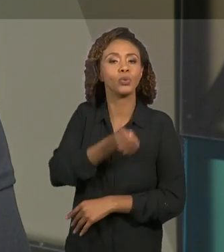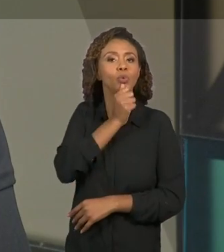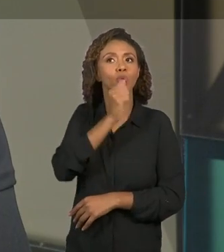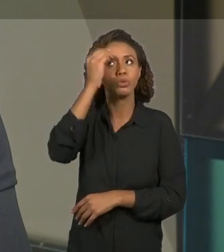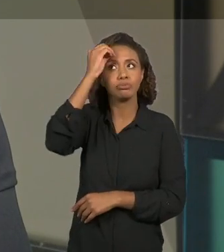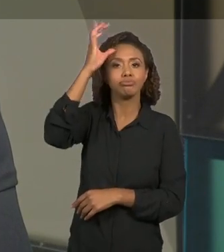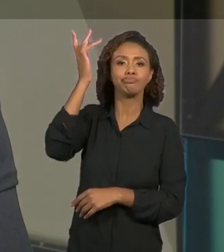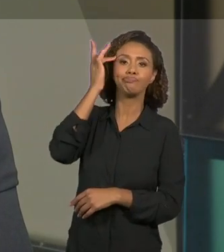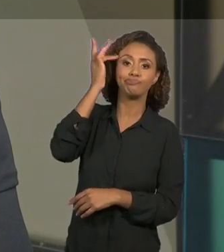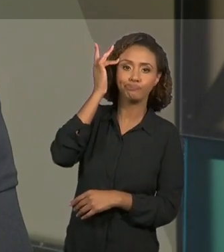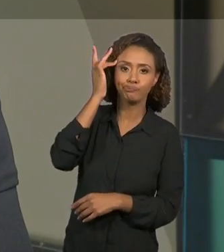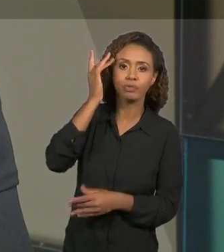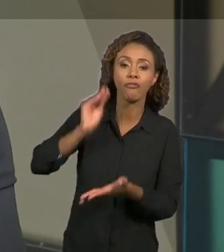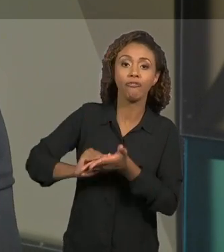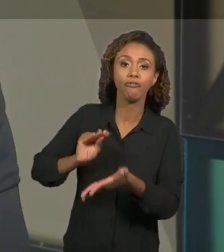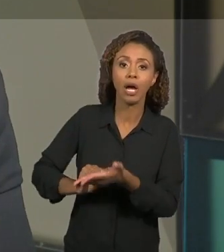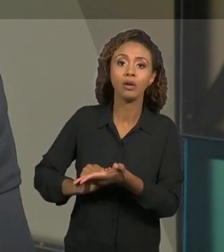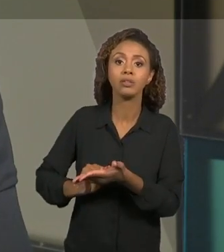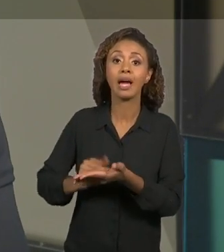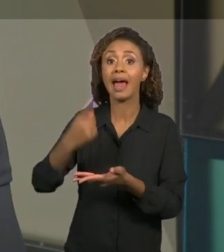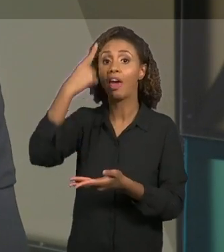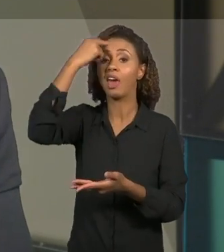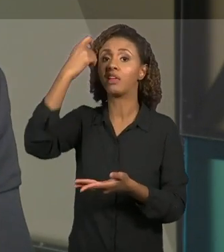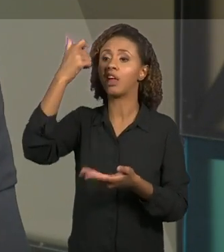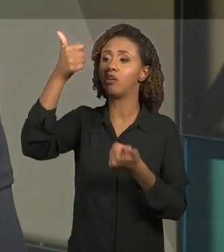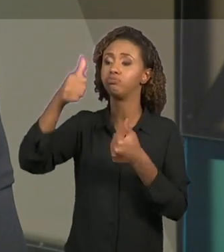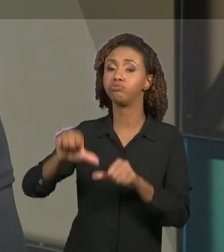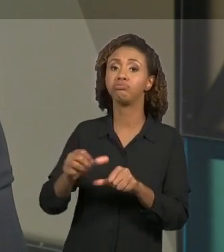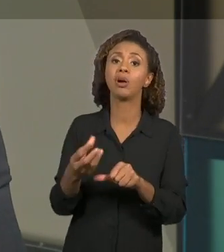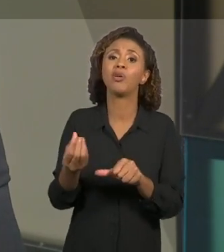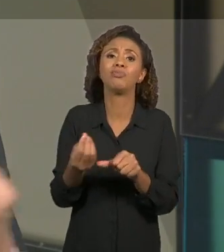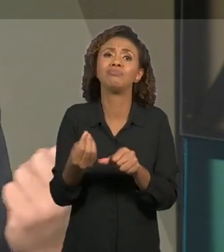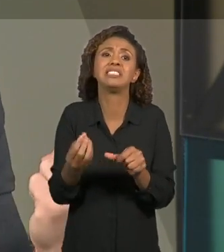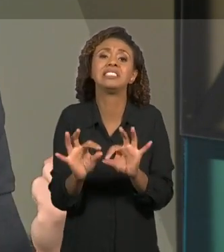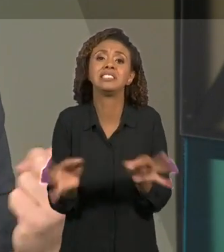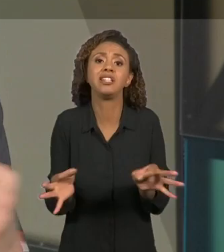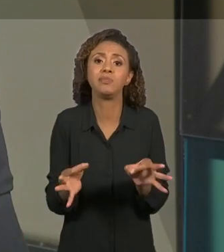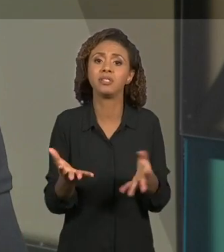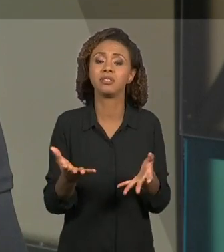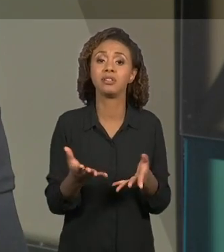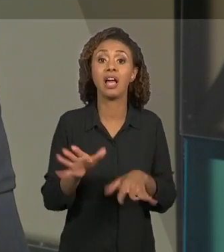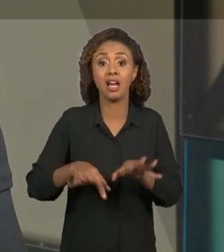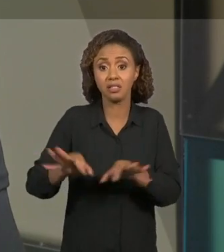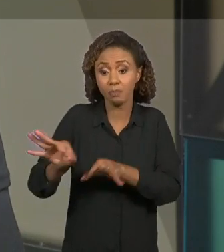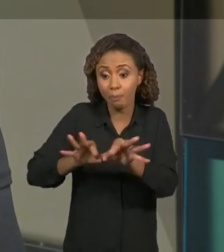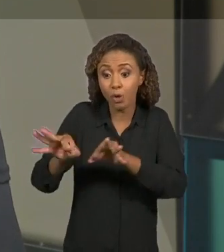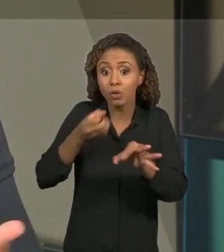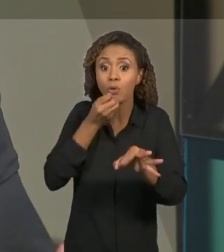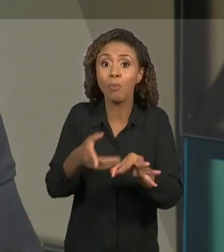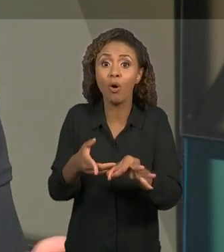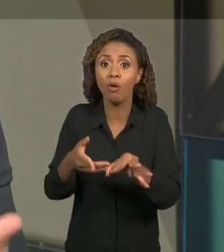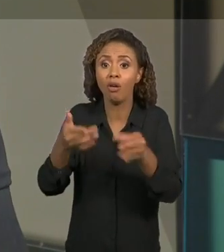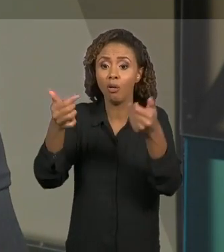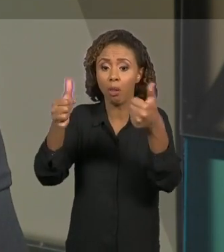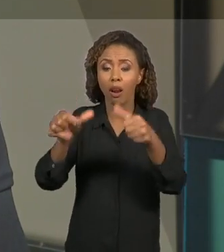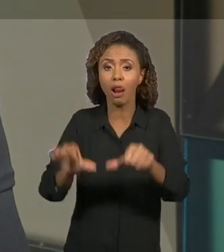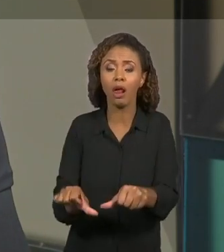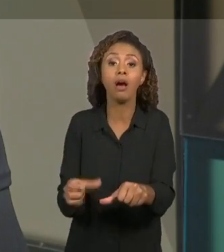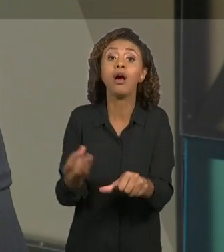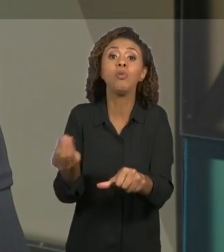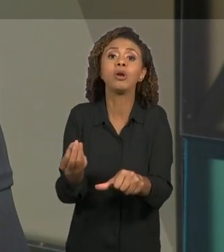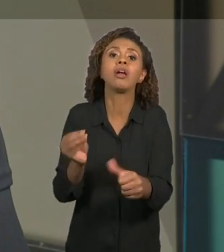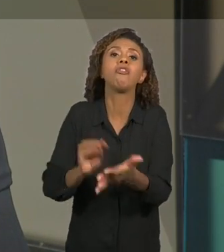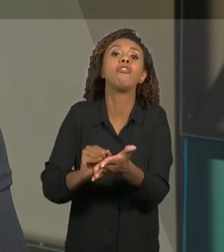essas idéias elas acabam morrendo por questões simples ou administrativas então bons projetos acabam morrendo por falta dessa desse